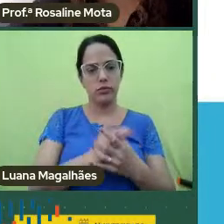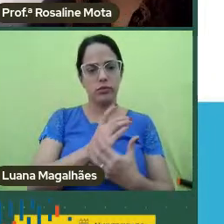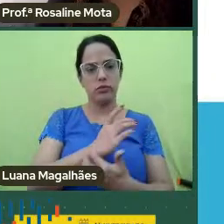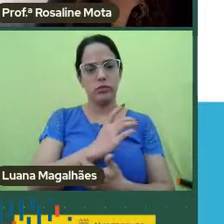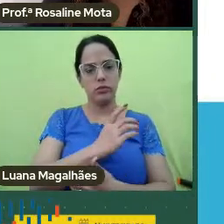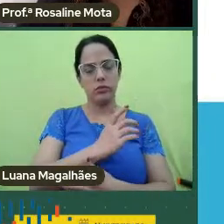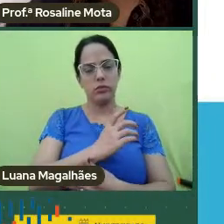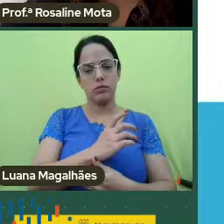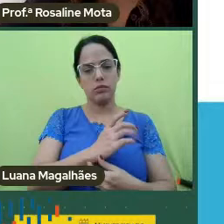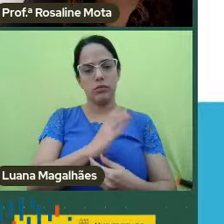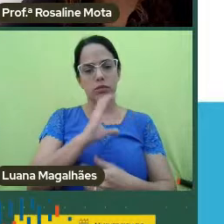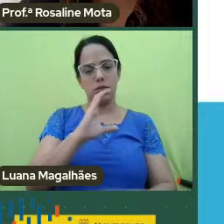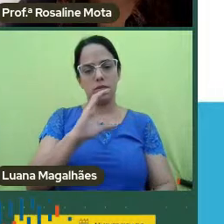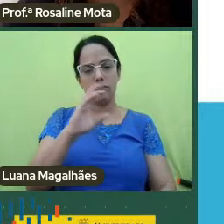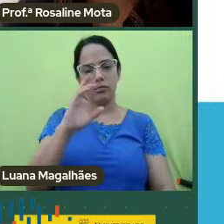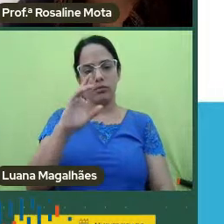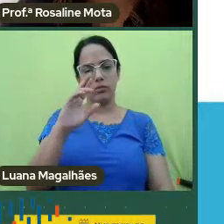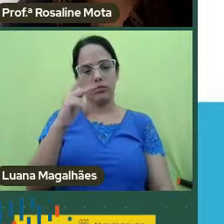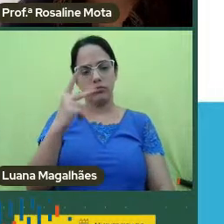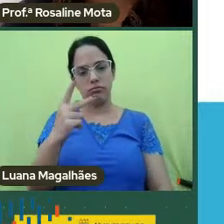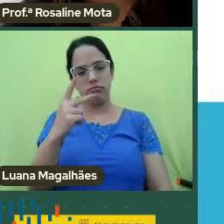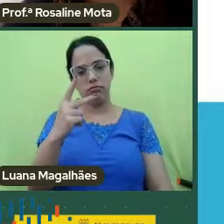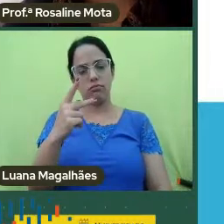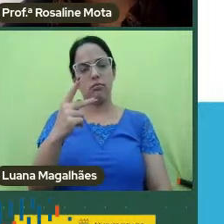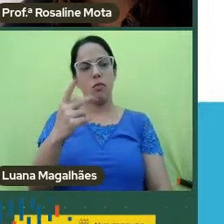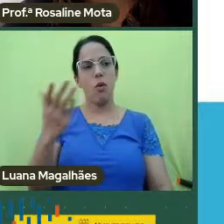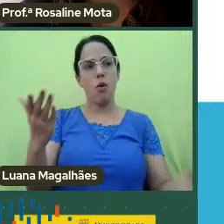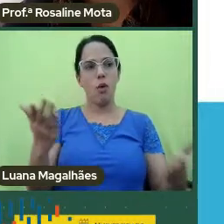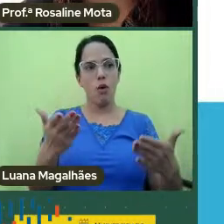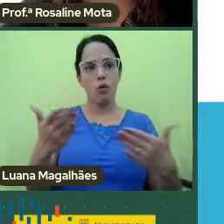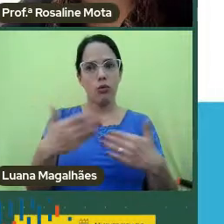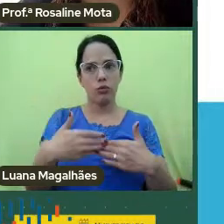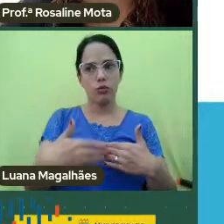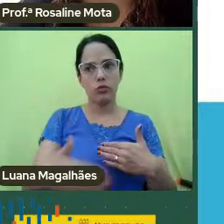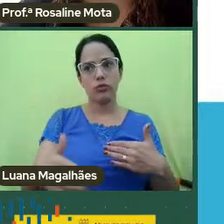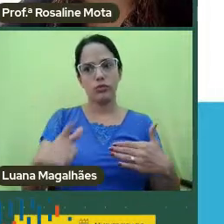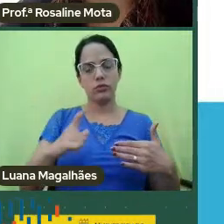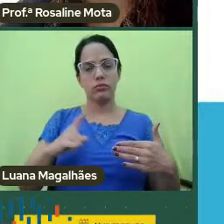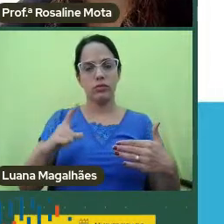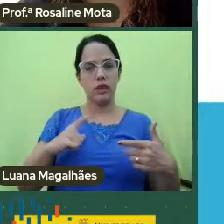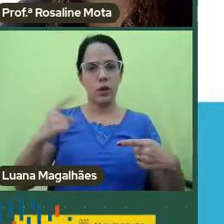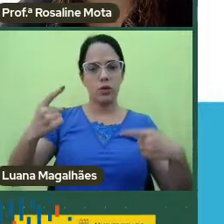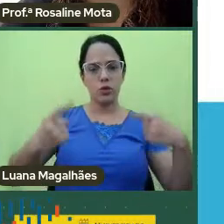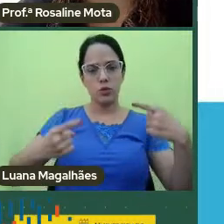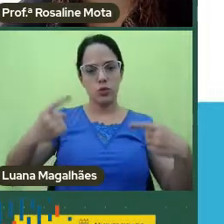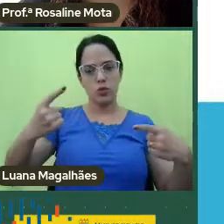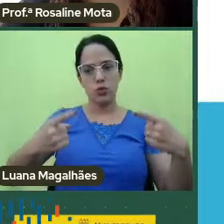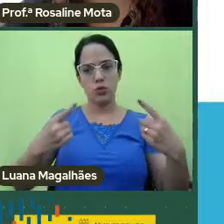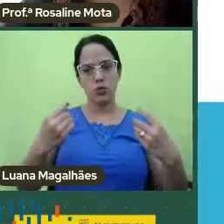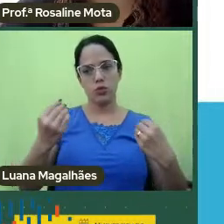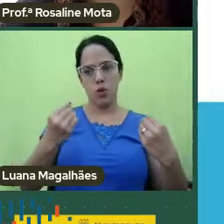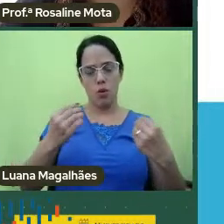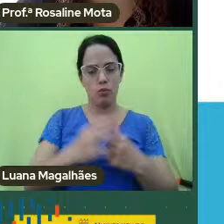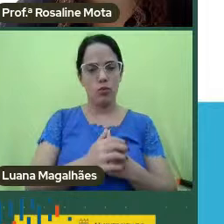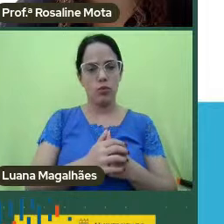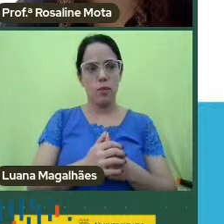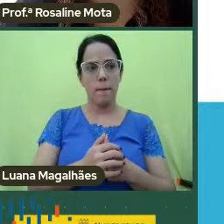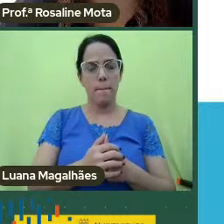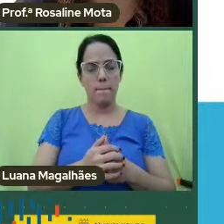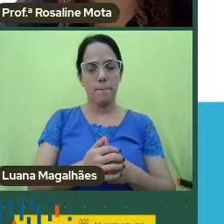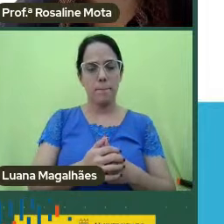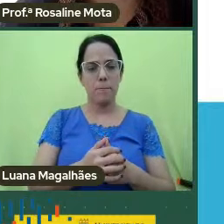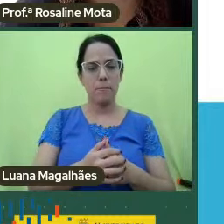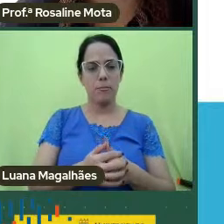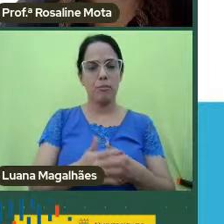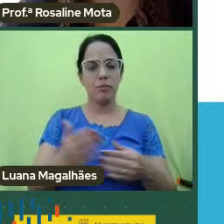CRP, e a partir daí, hoje, um entrave que a gente tem é que seria submetido